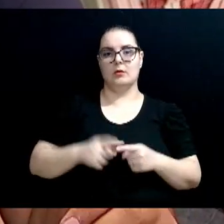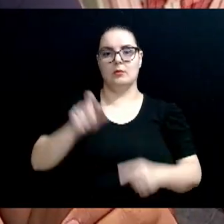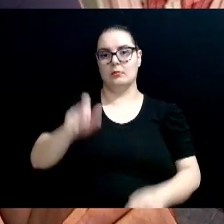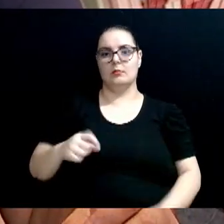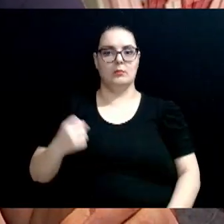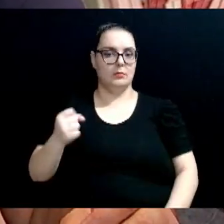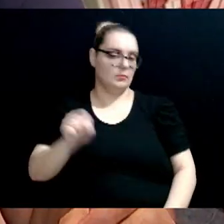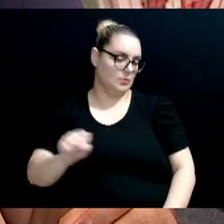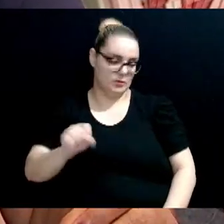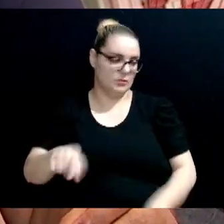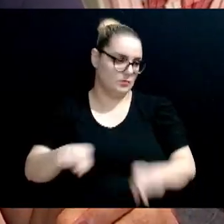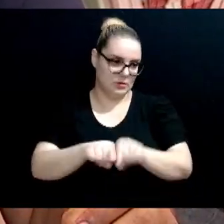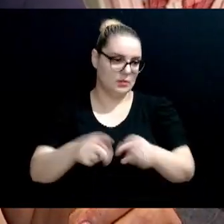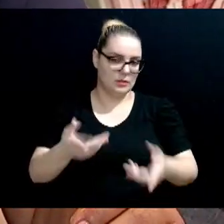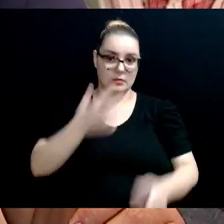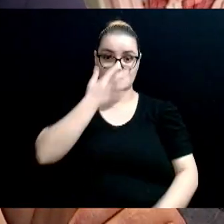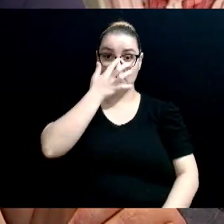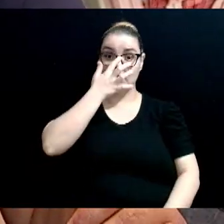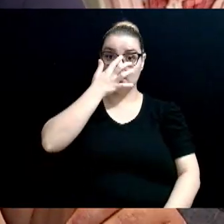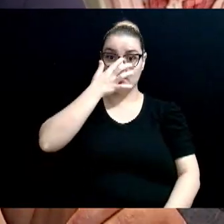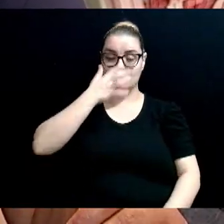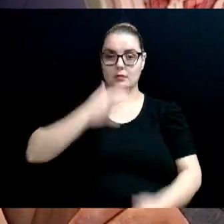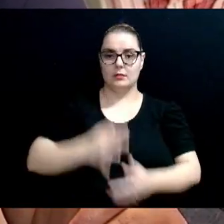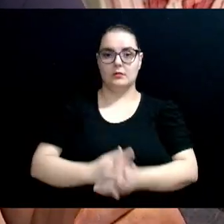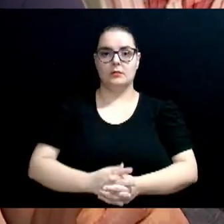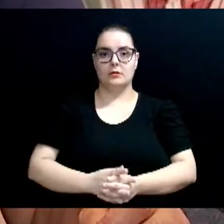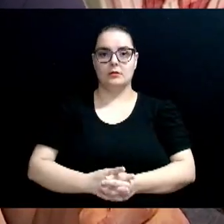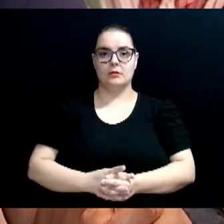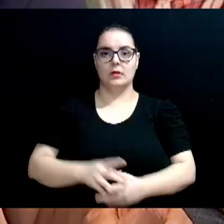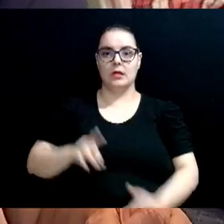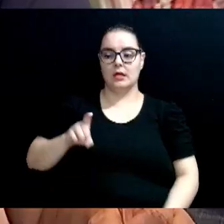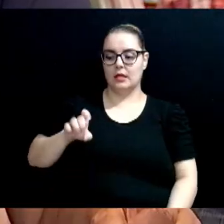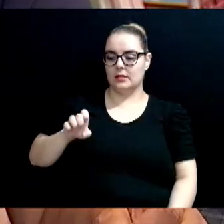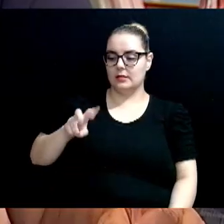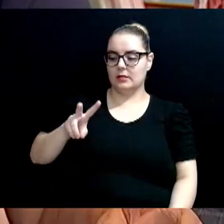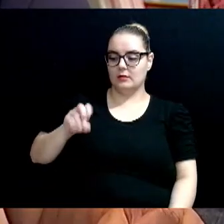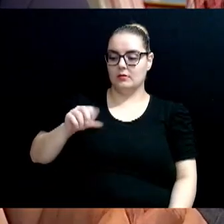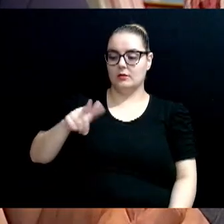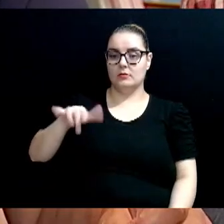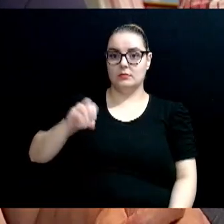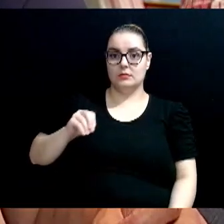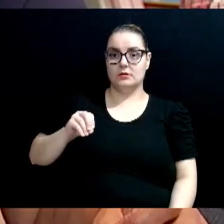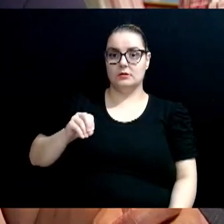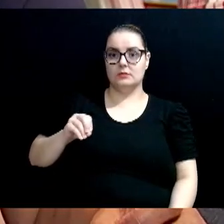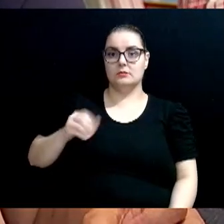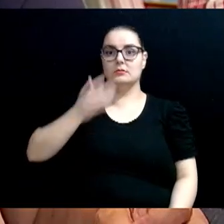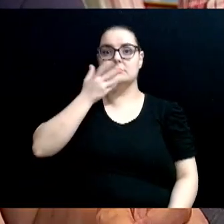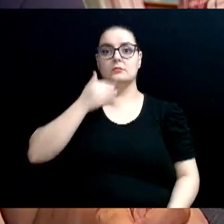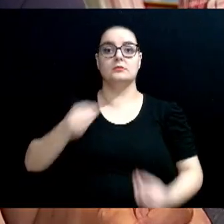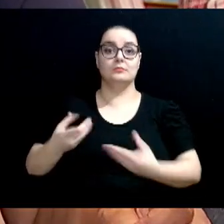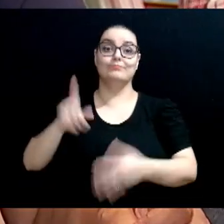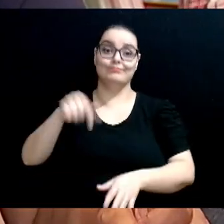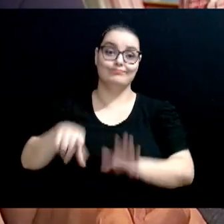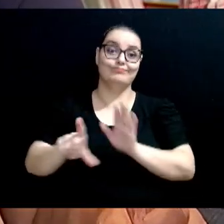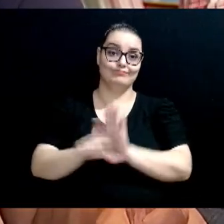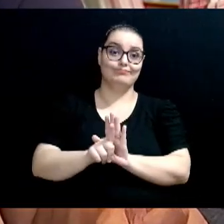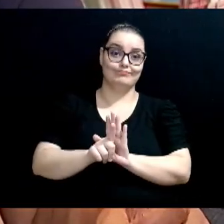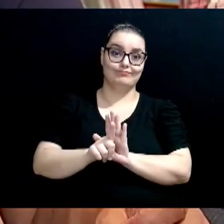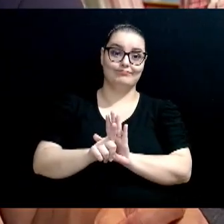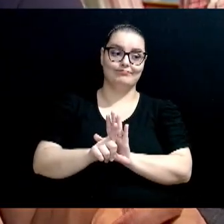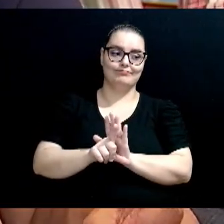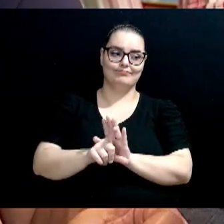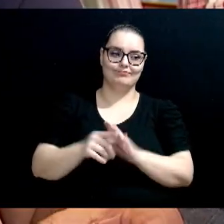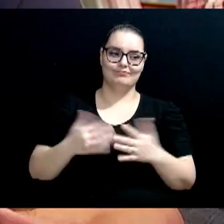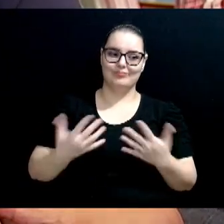também. A devolução de crianças, ela é legal. Então, mas isso